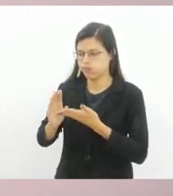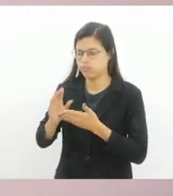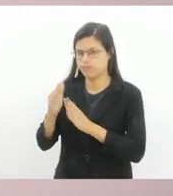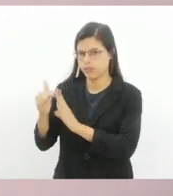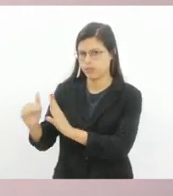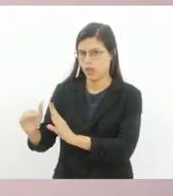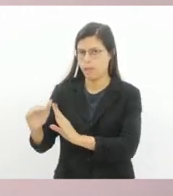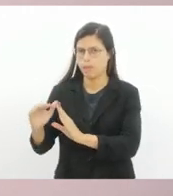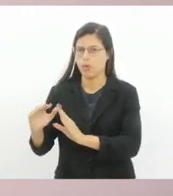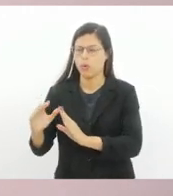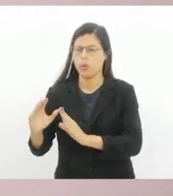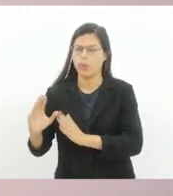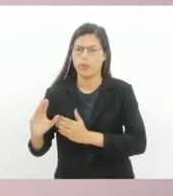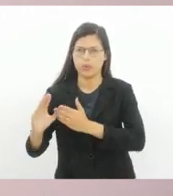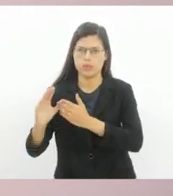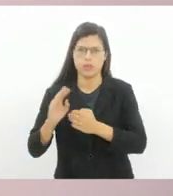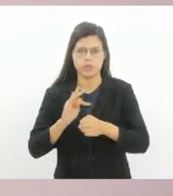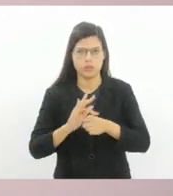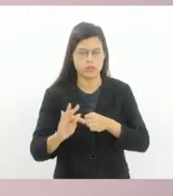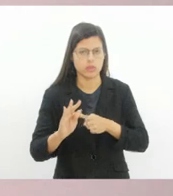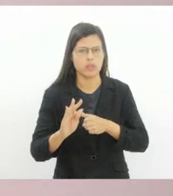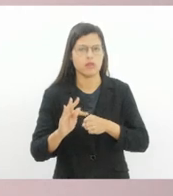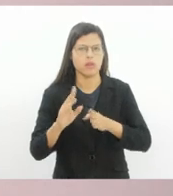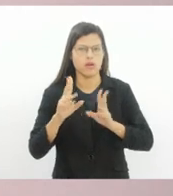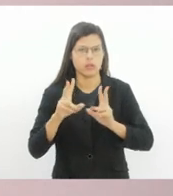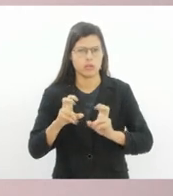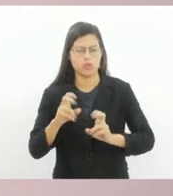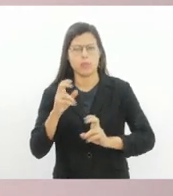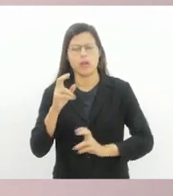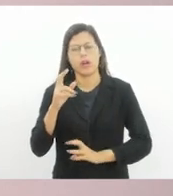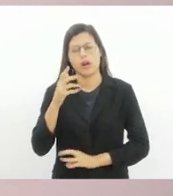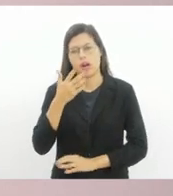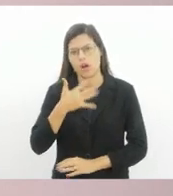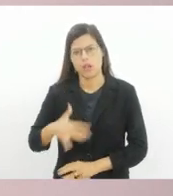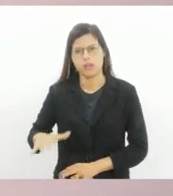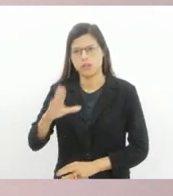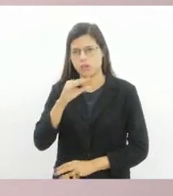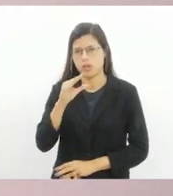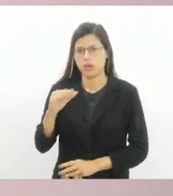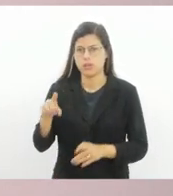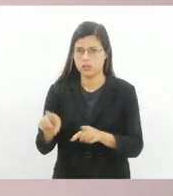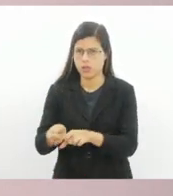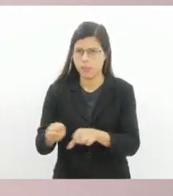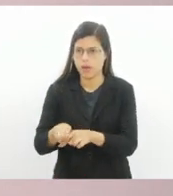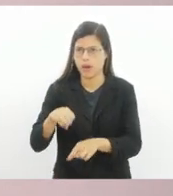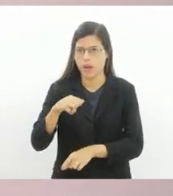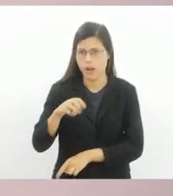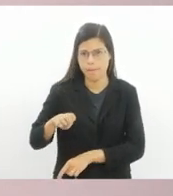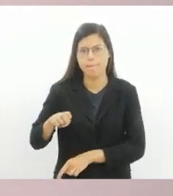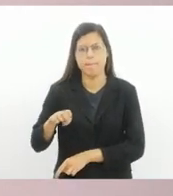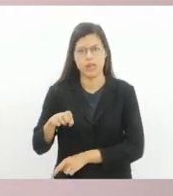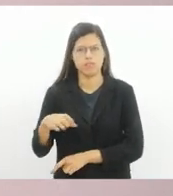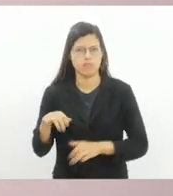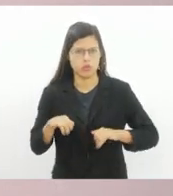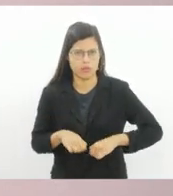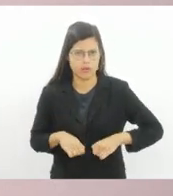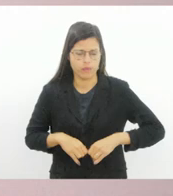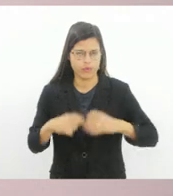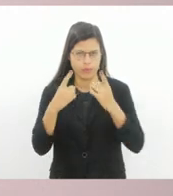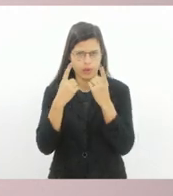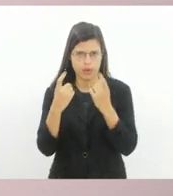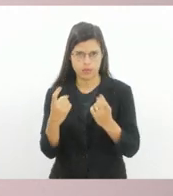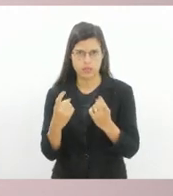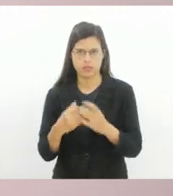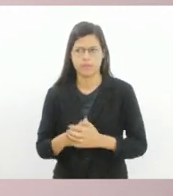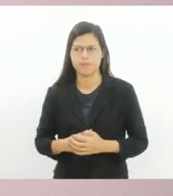aquela criança, aquela adolescente, muitas vezes essa mãe também está vindo do ciclo de violência. Então, a